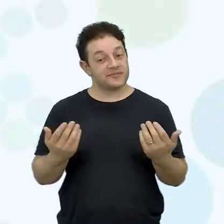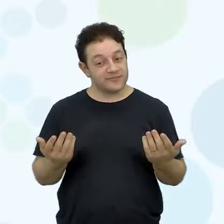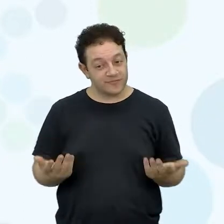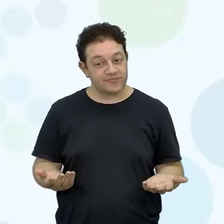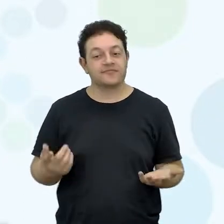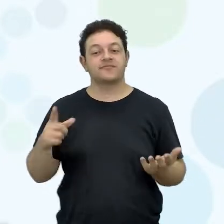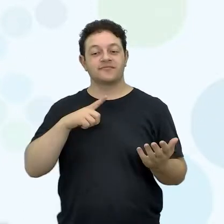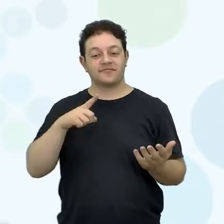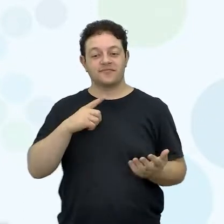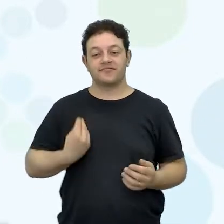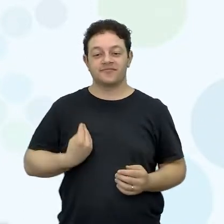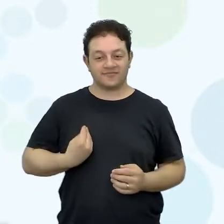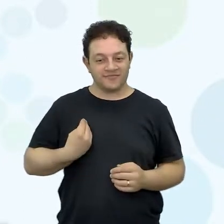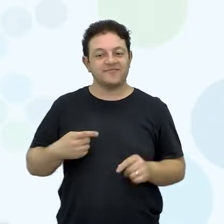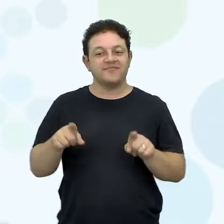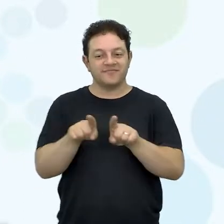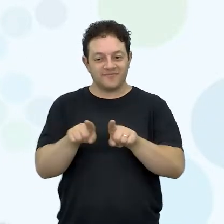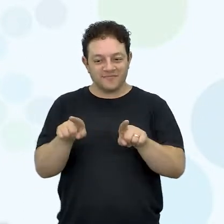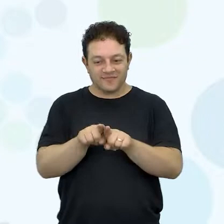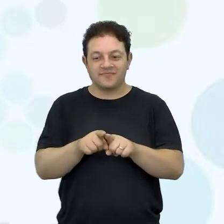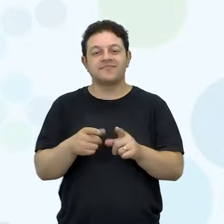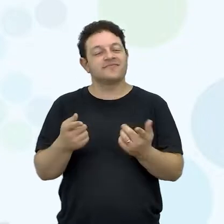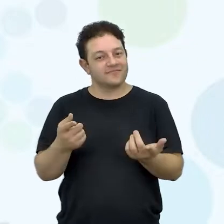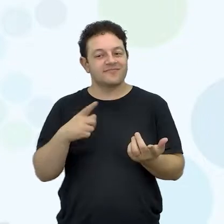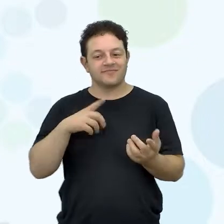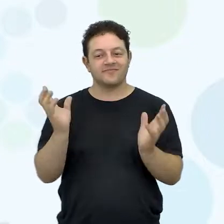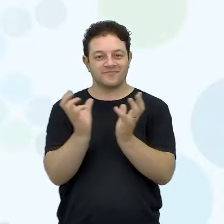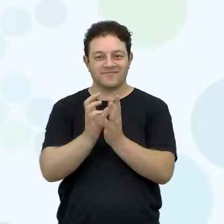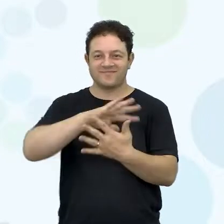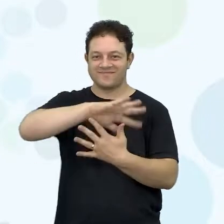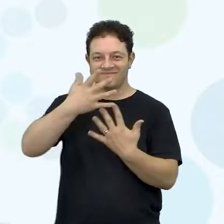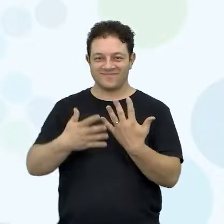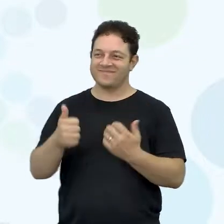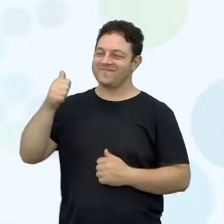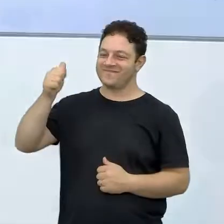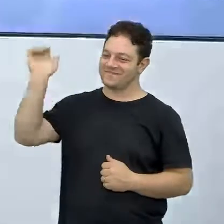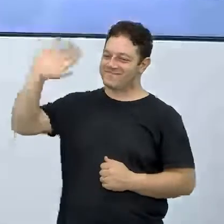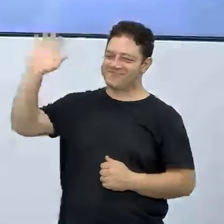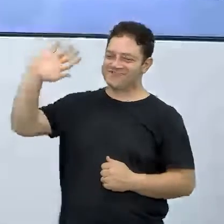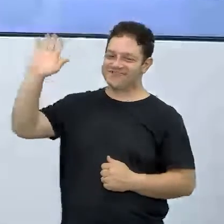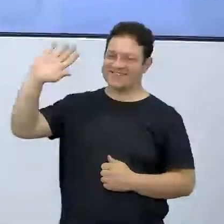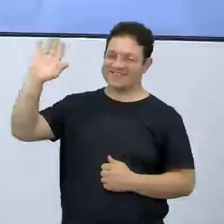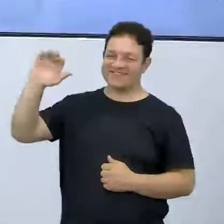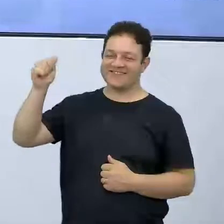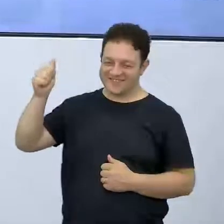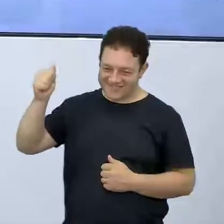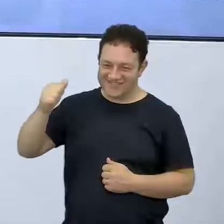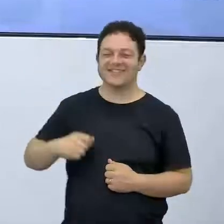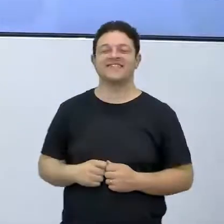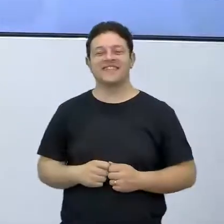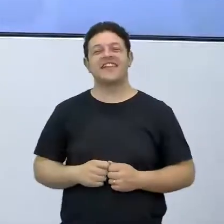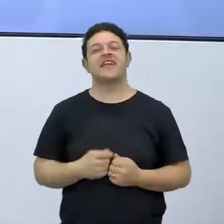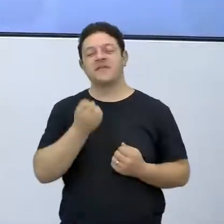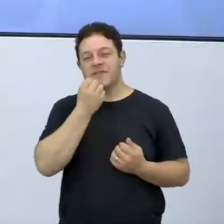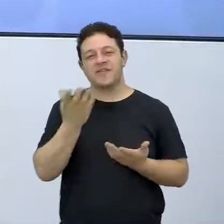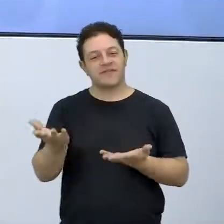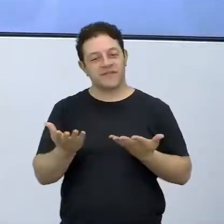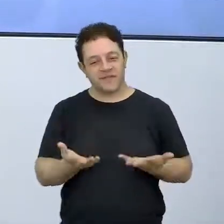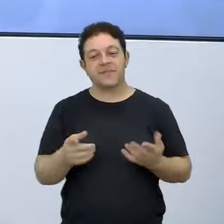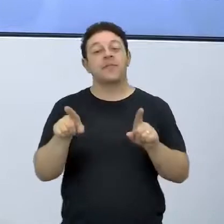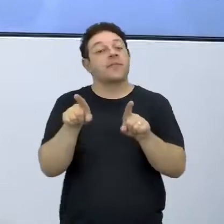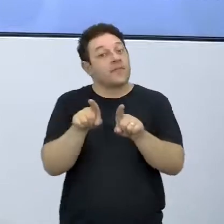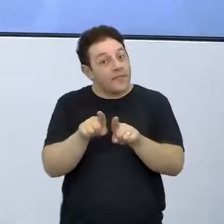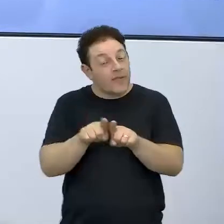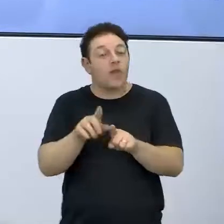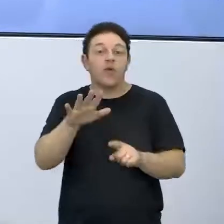né, estamos aqui também, né, com o nosso pessoal de Libras. Sejam muito bem-vindos e também, né, para